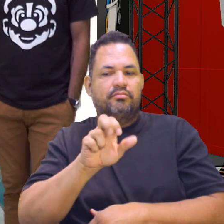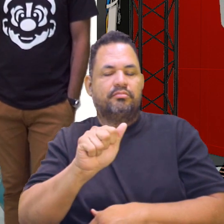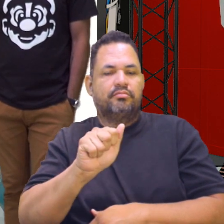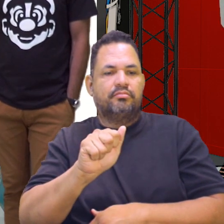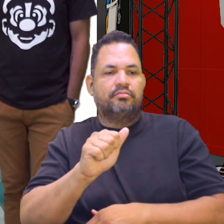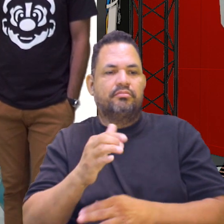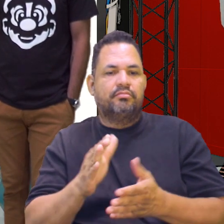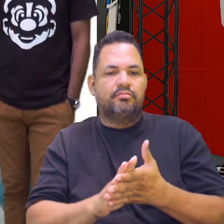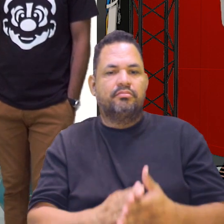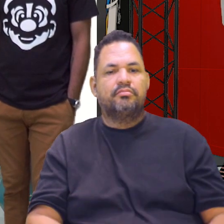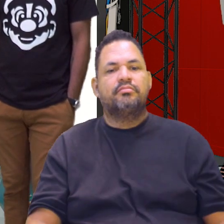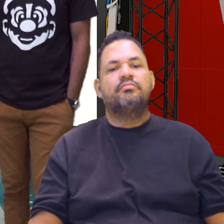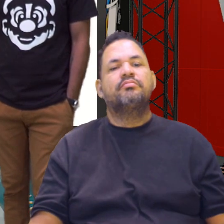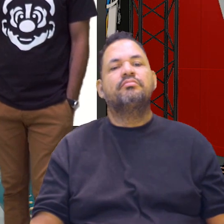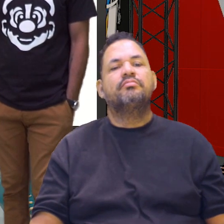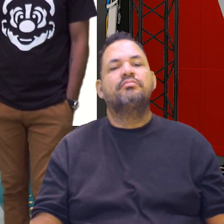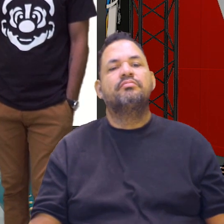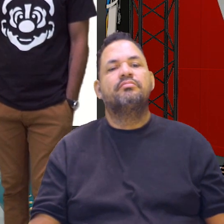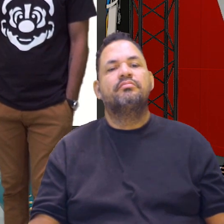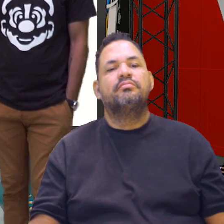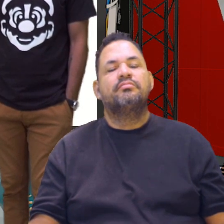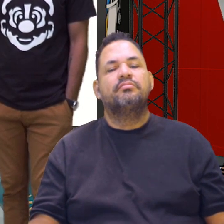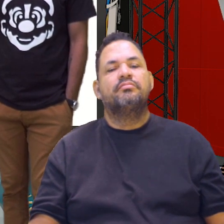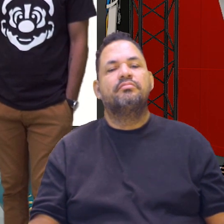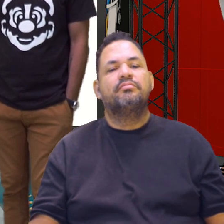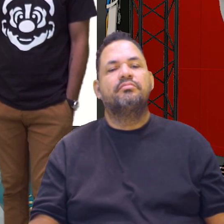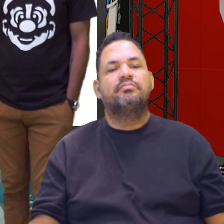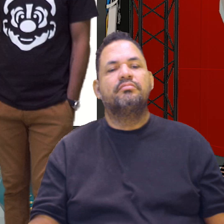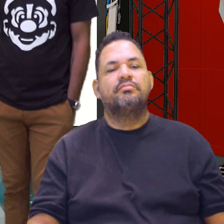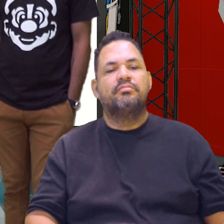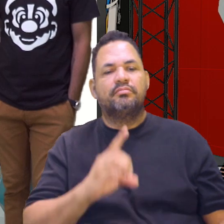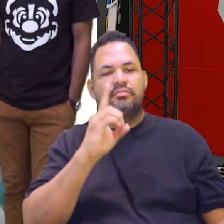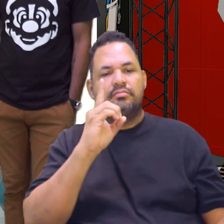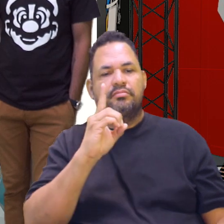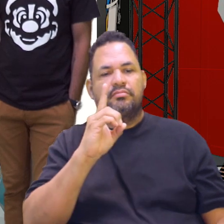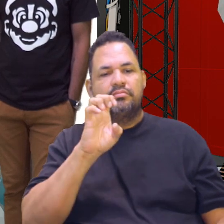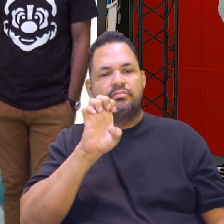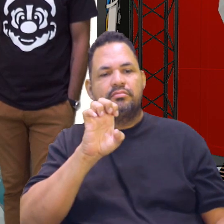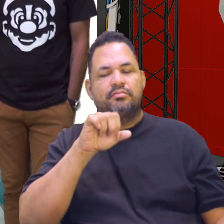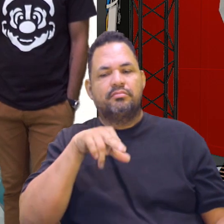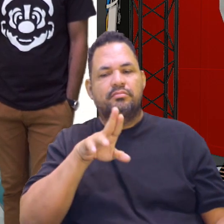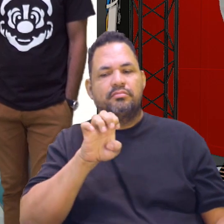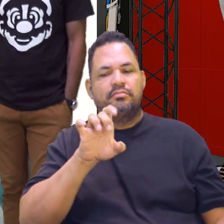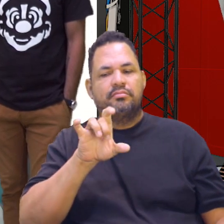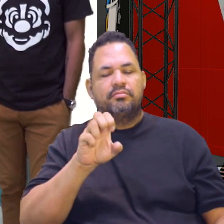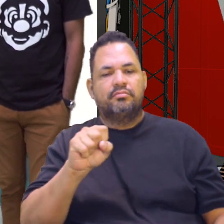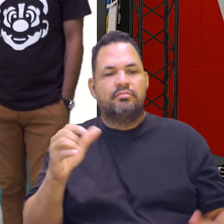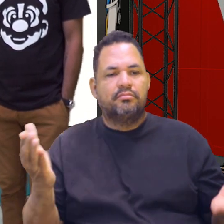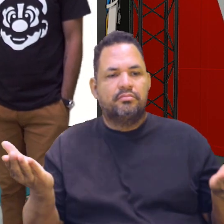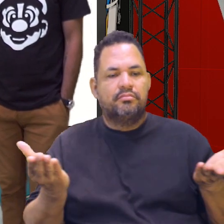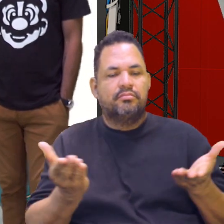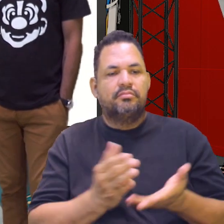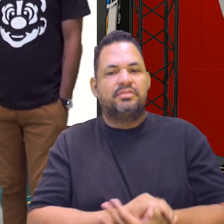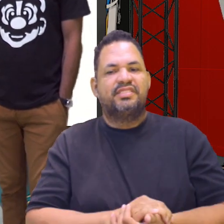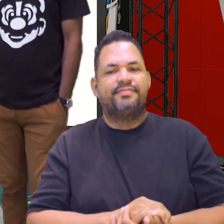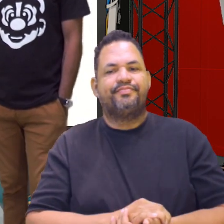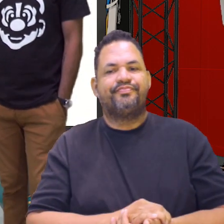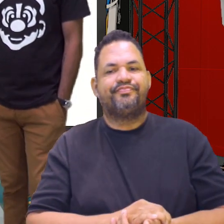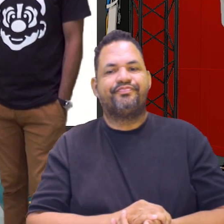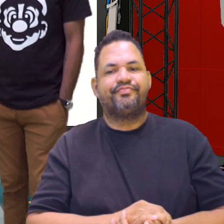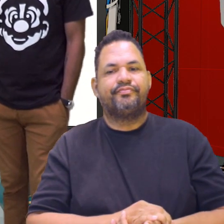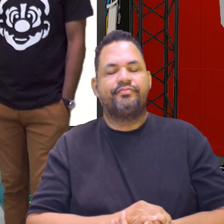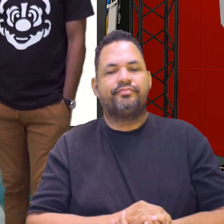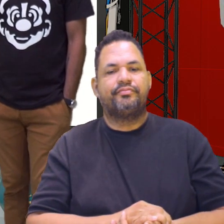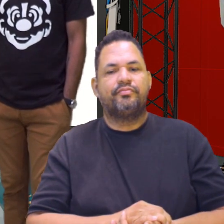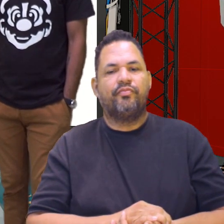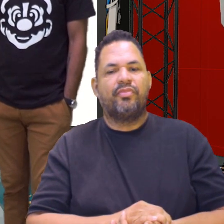que legal, então vamos lá. Aqui temos duas, então essa aqui é com a professora Denise, olha aí a nossa turma. E vamos dizer de onde é, né? Isso